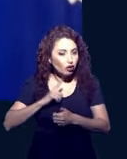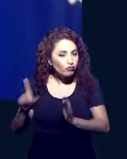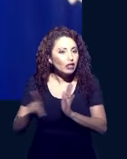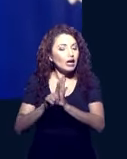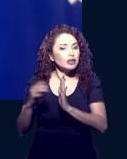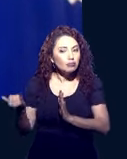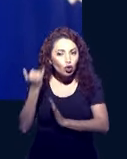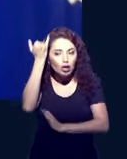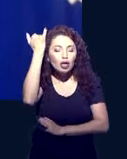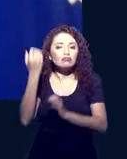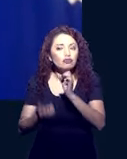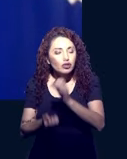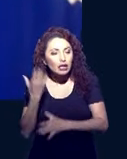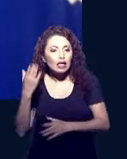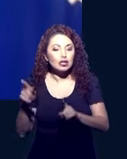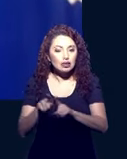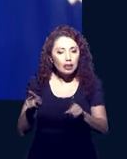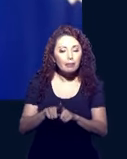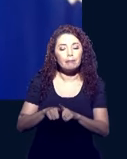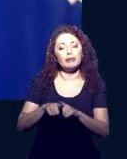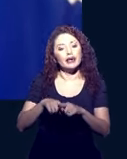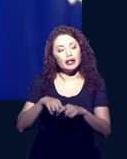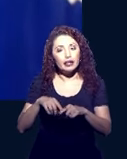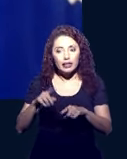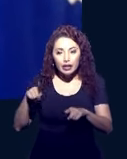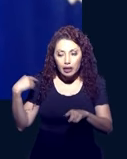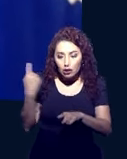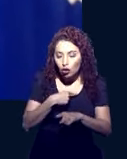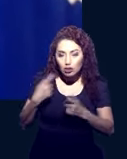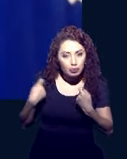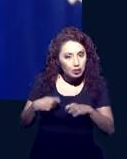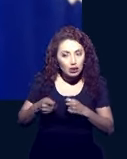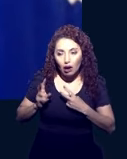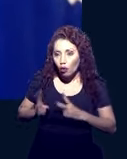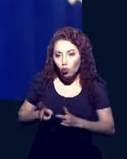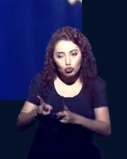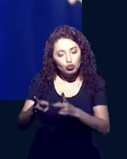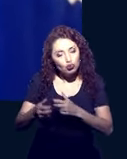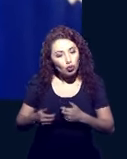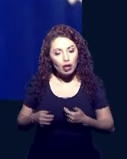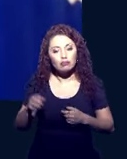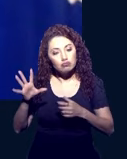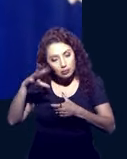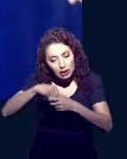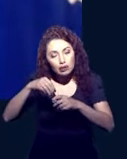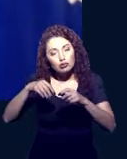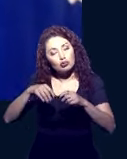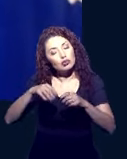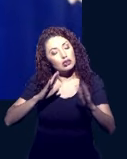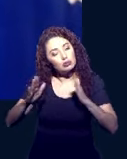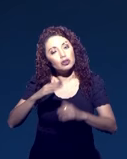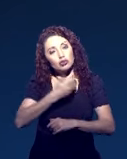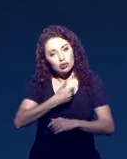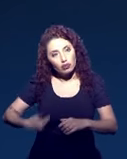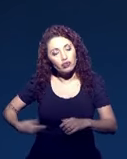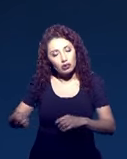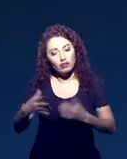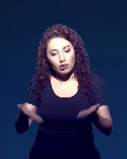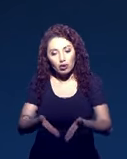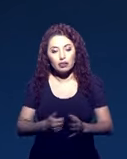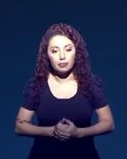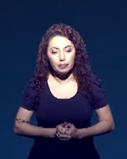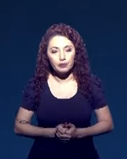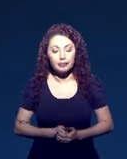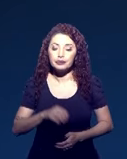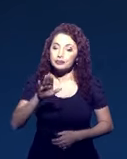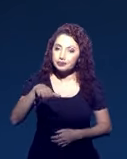estruturantes importantes e essa lógica que nós temos que perseguir também inclusive nesse governo perfeito eh presidente